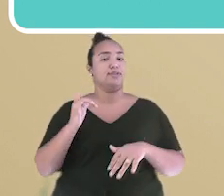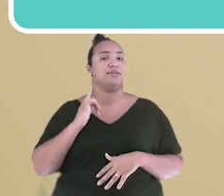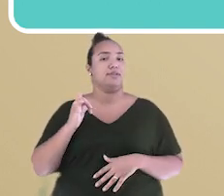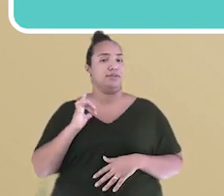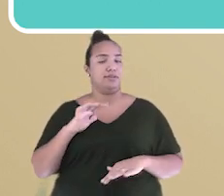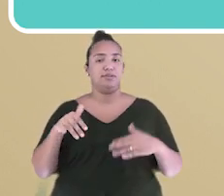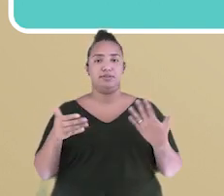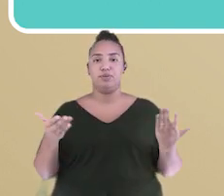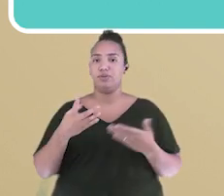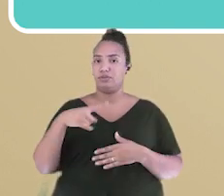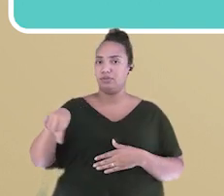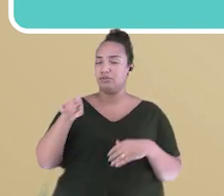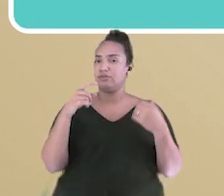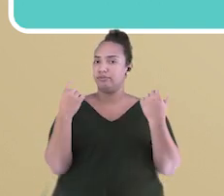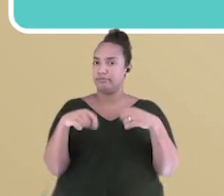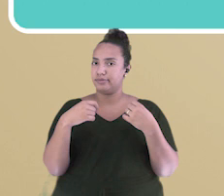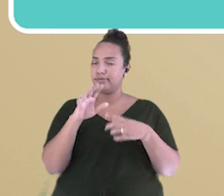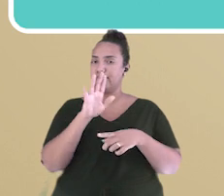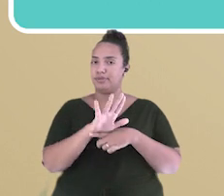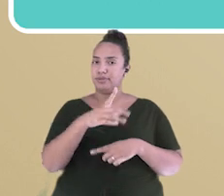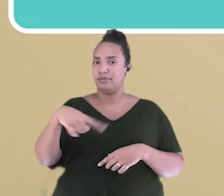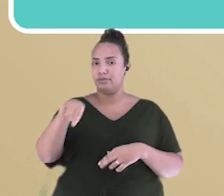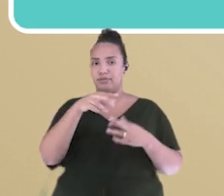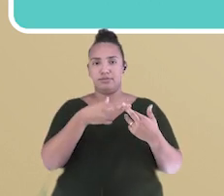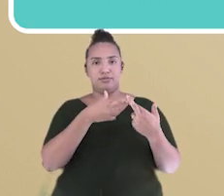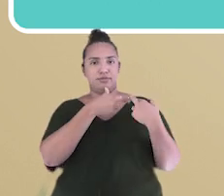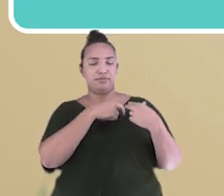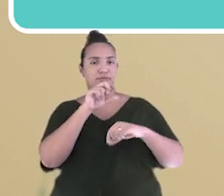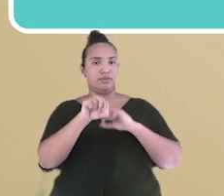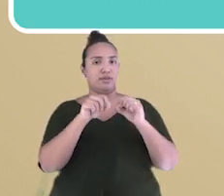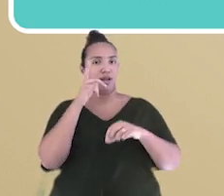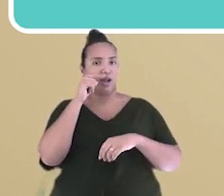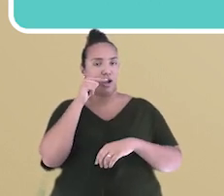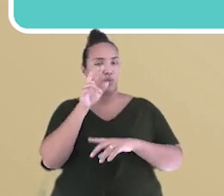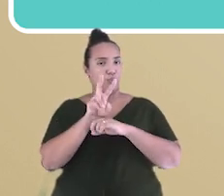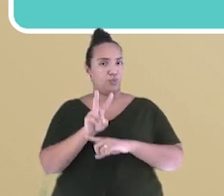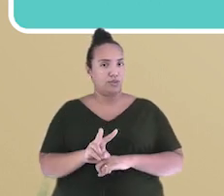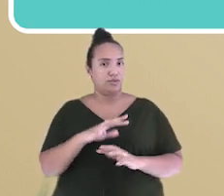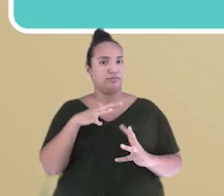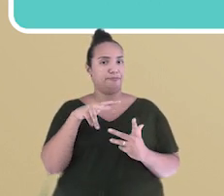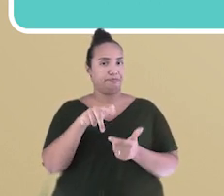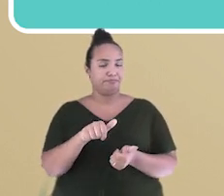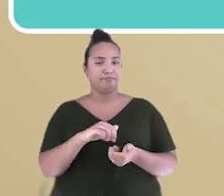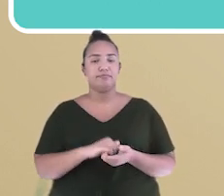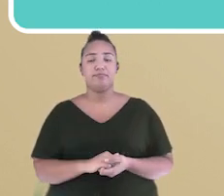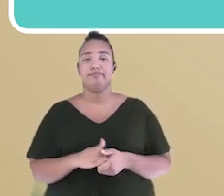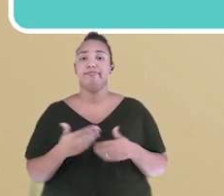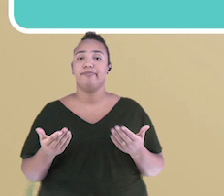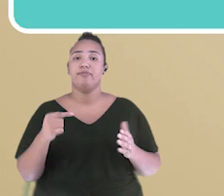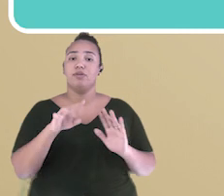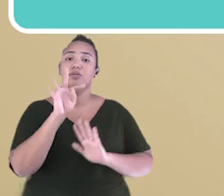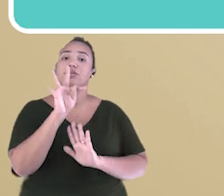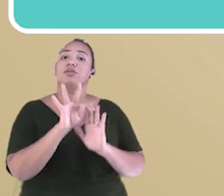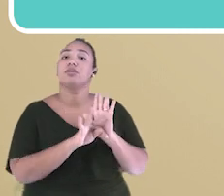vamos lá! Todos nós temos que contribuir e somos responsáveis pela preservação da água no planeta. Nesse texto,